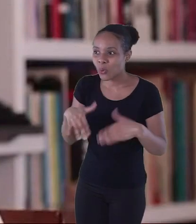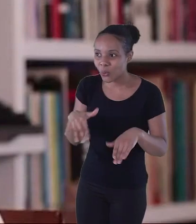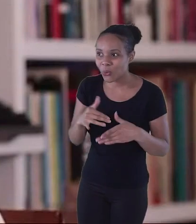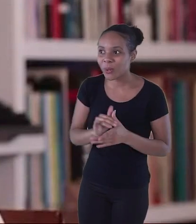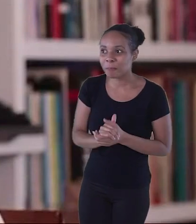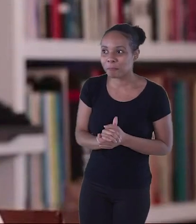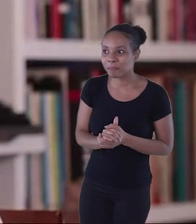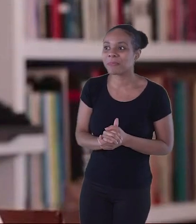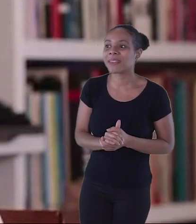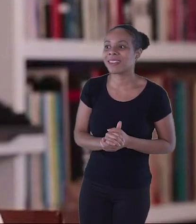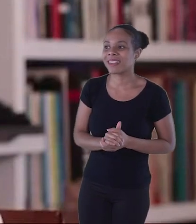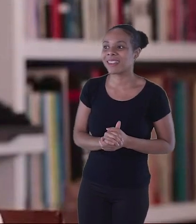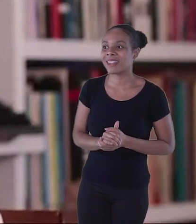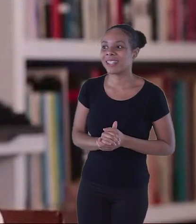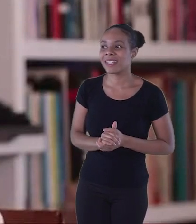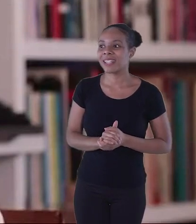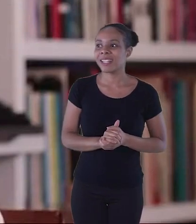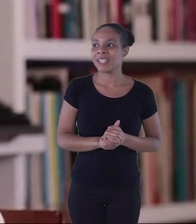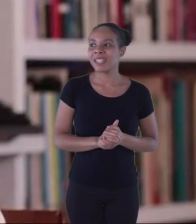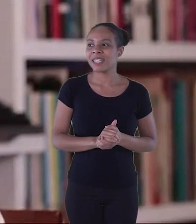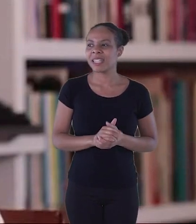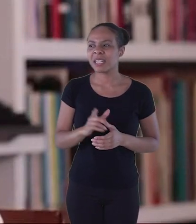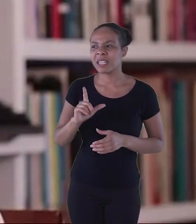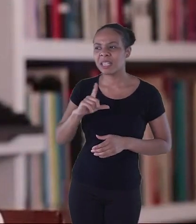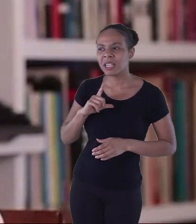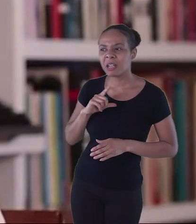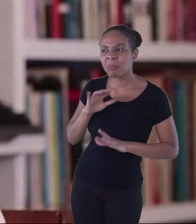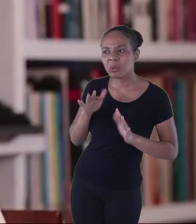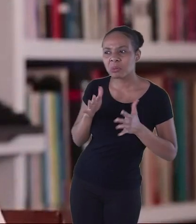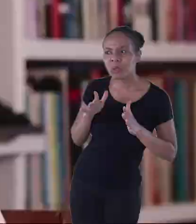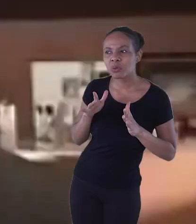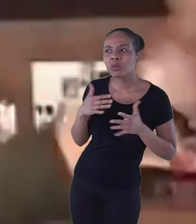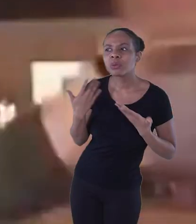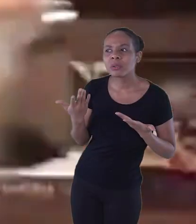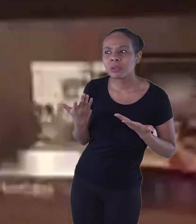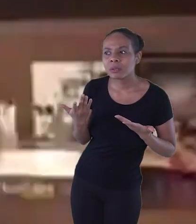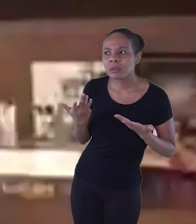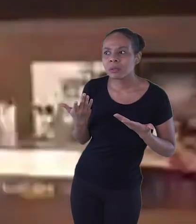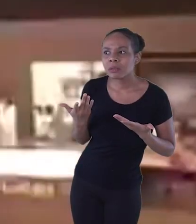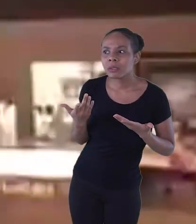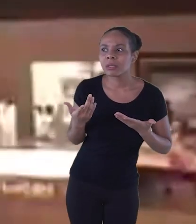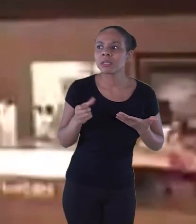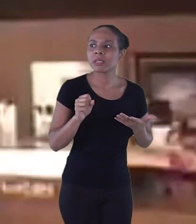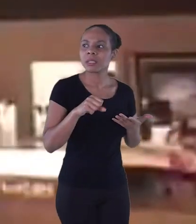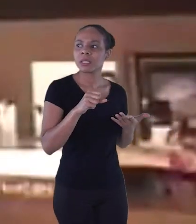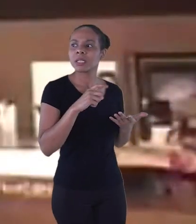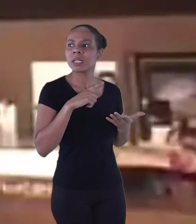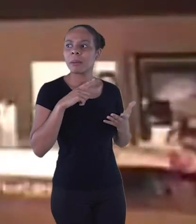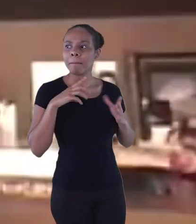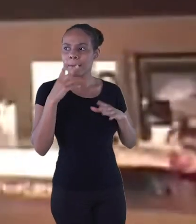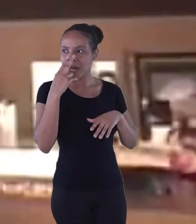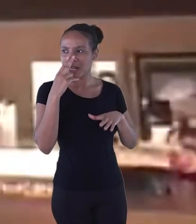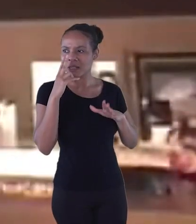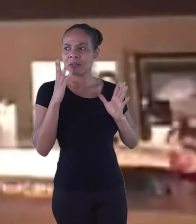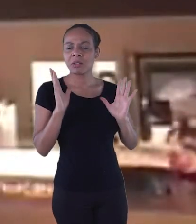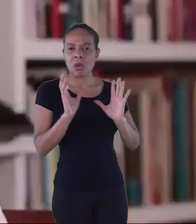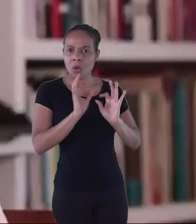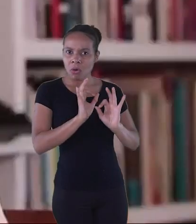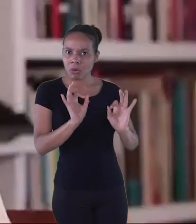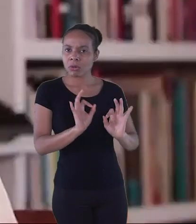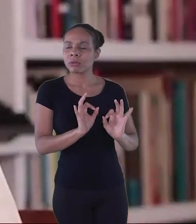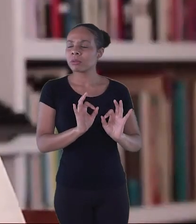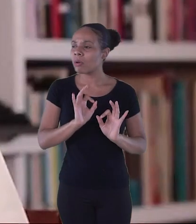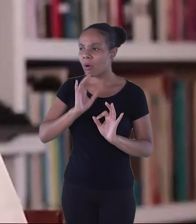10, né? 8. 10, corpo 10, né? Ela tá bem confortável. Ah, né? é muito bom.